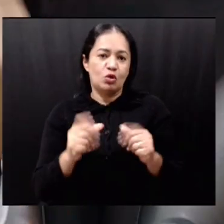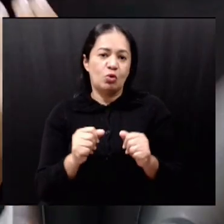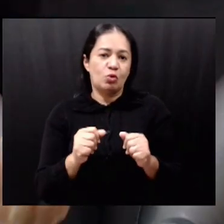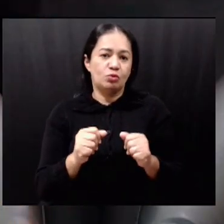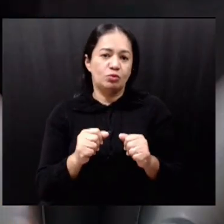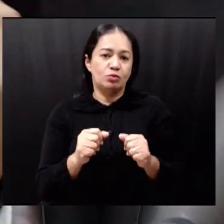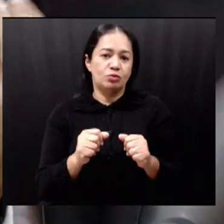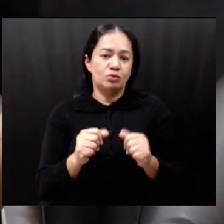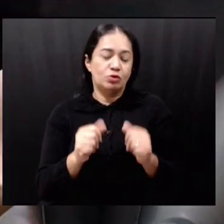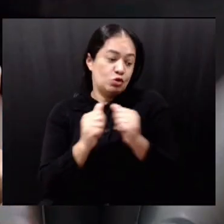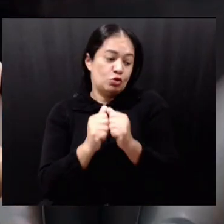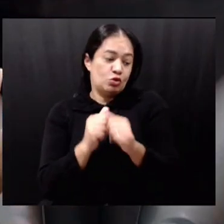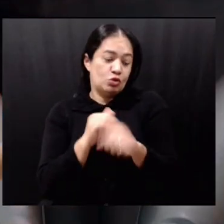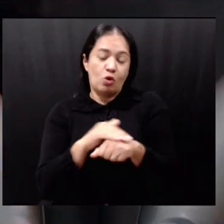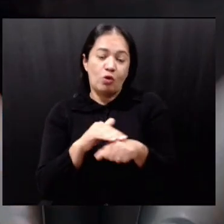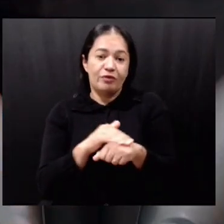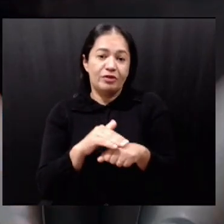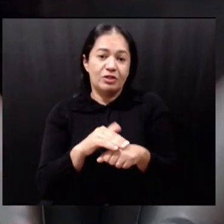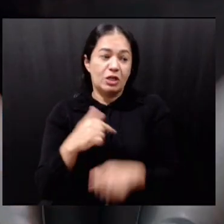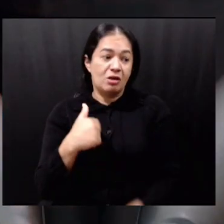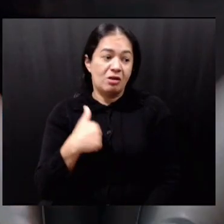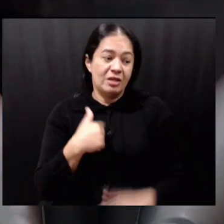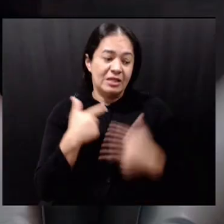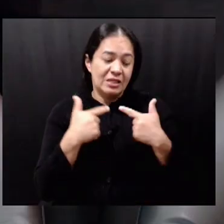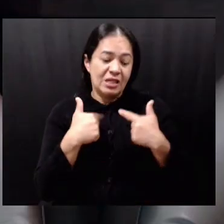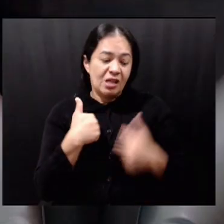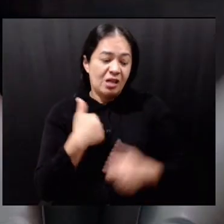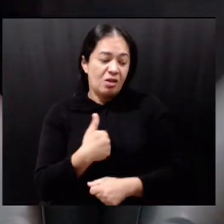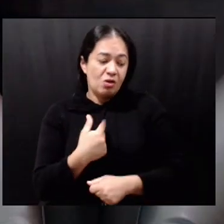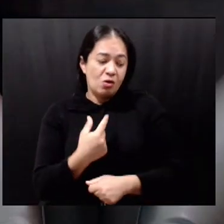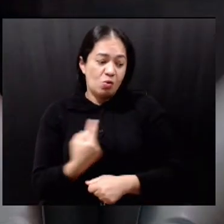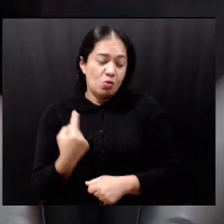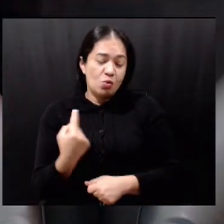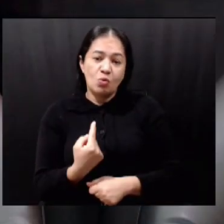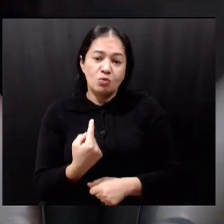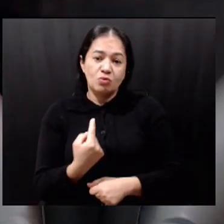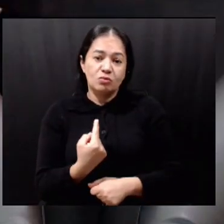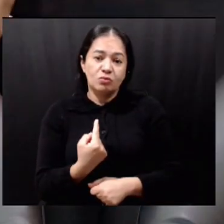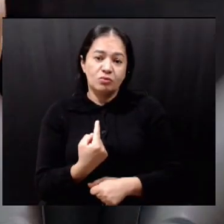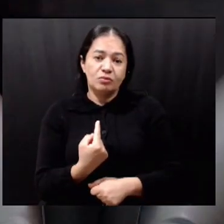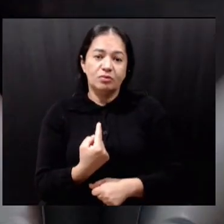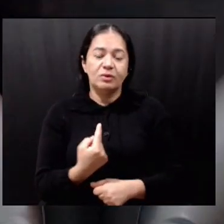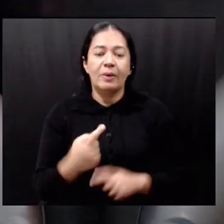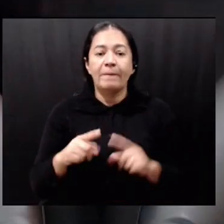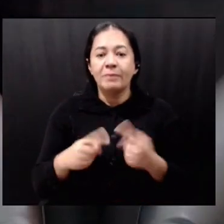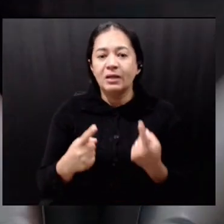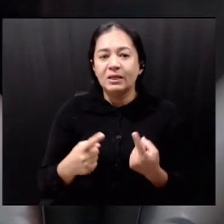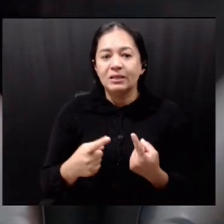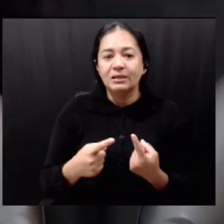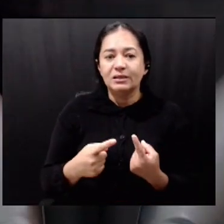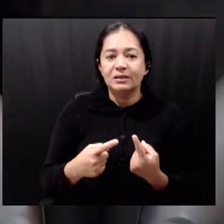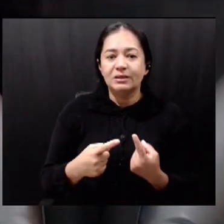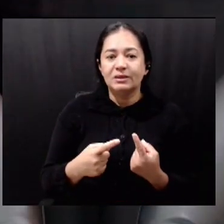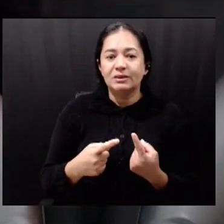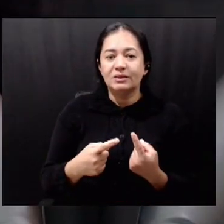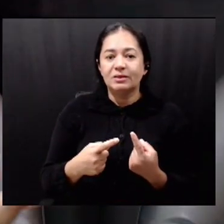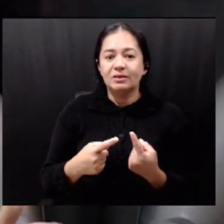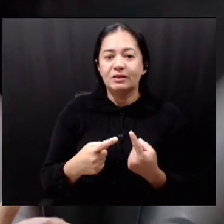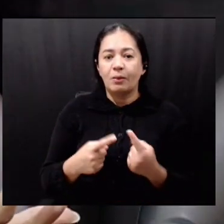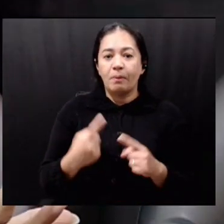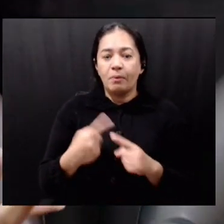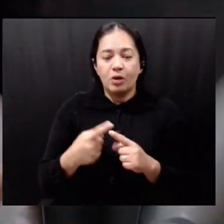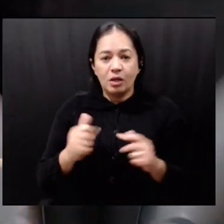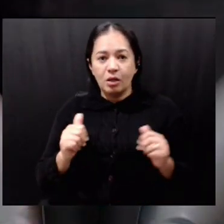juntando, conversando e rindo, e eu não tô fazendo parte. Mas assim, ela não tá ali, porque ela tá anestesiada mesmo, porque a tela